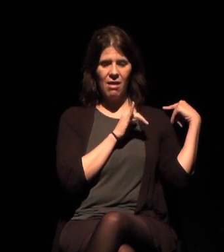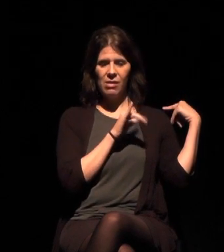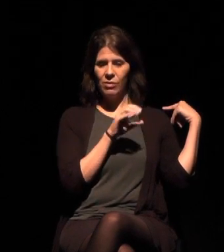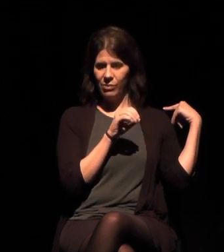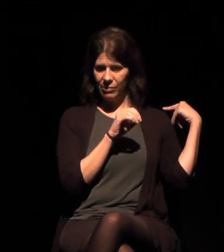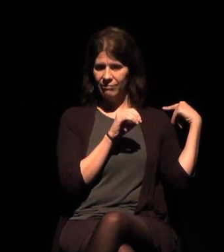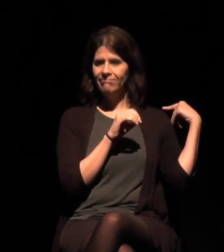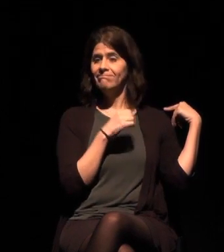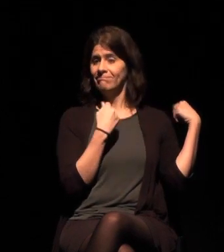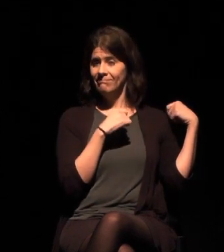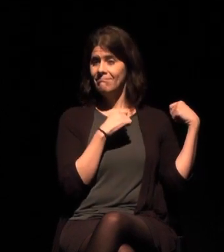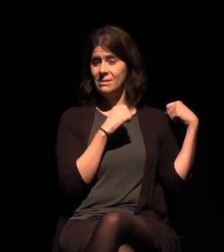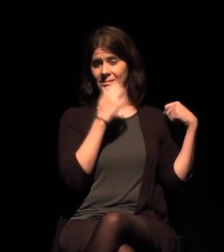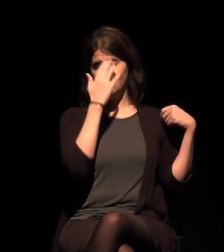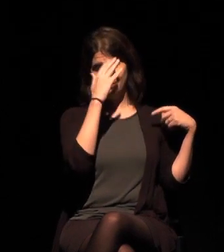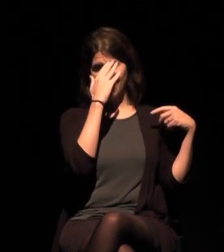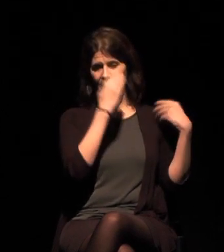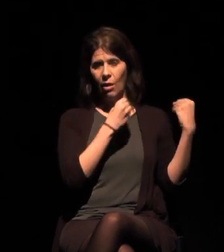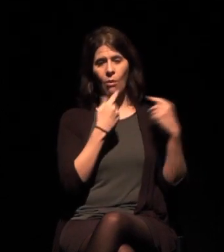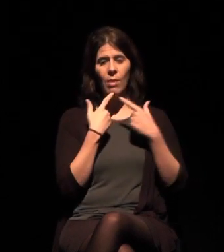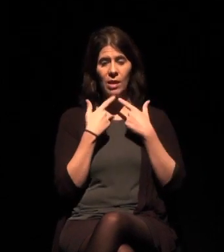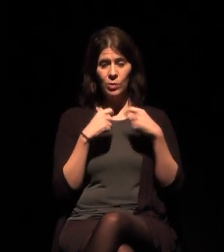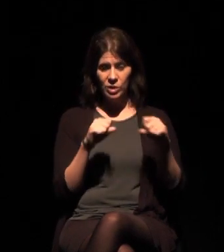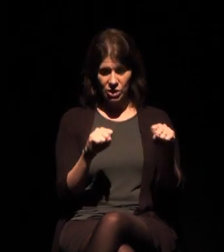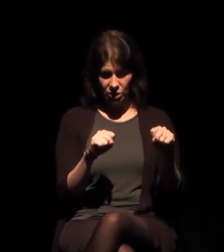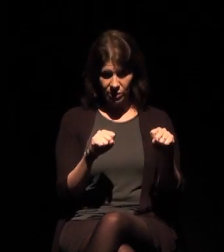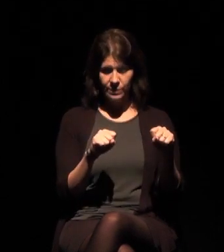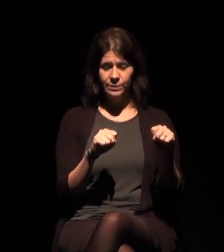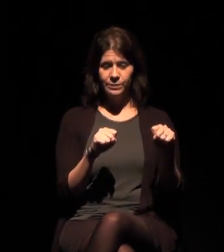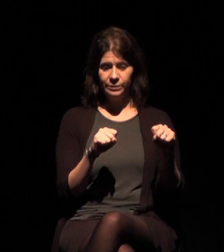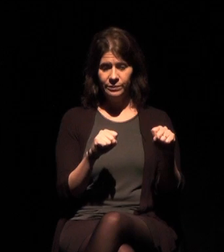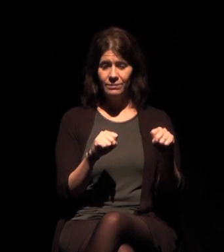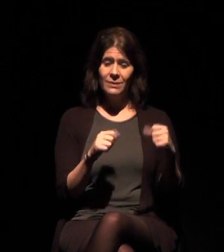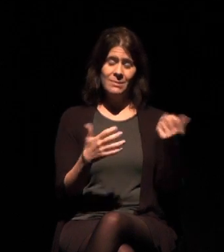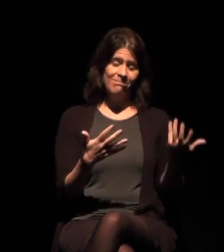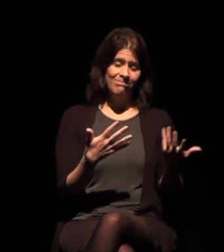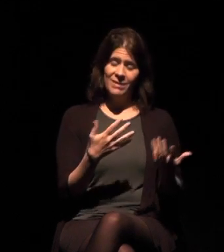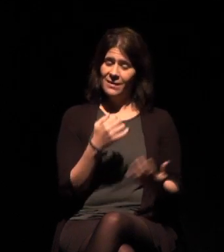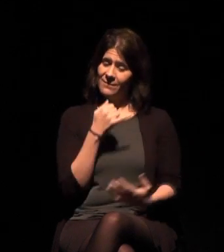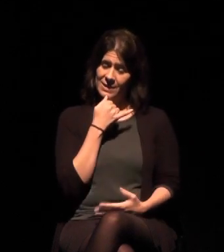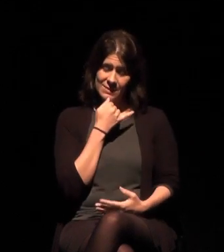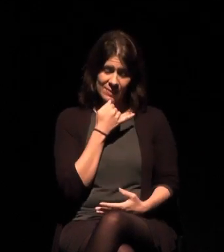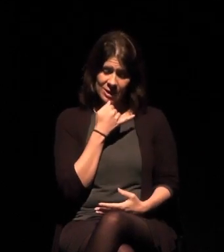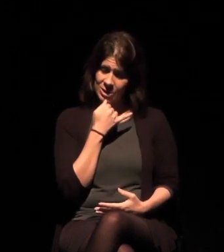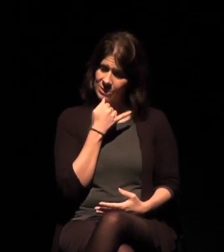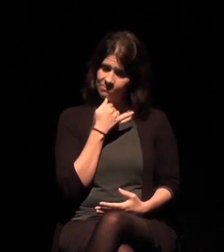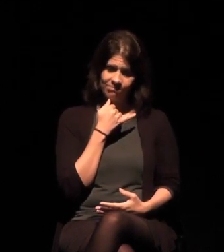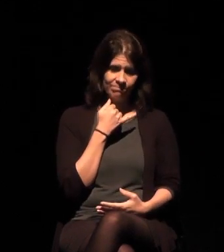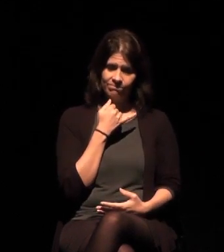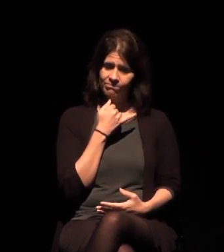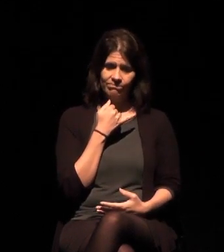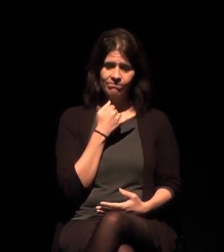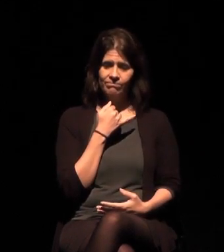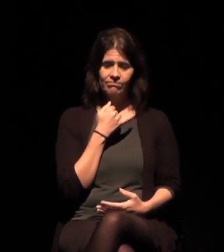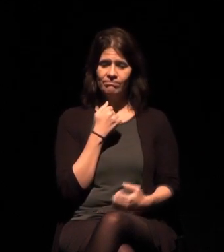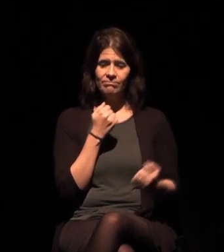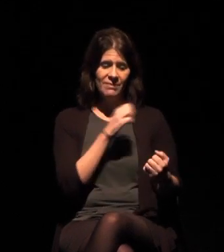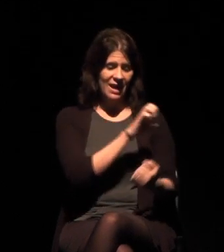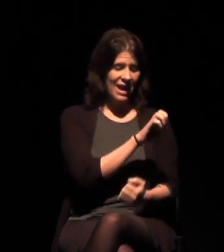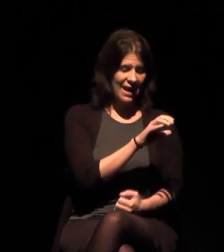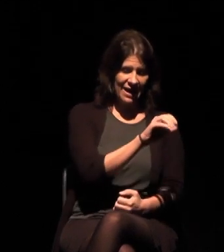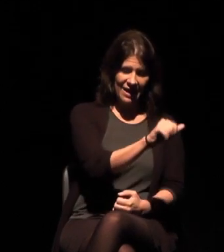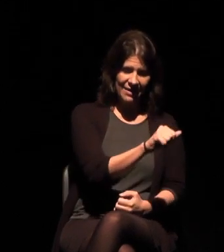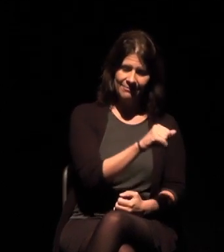exige bastante entendimento de linguística é realmente infelizmente a gente não tem uma com uma interação com a eca